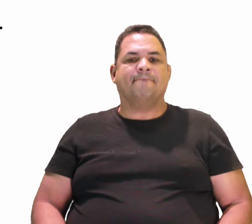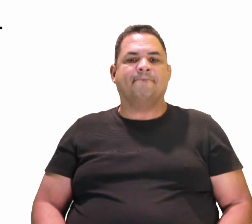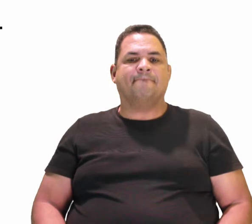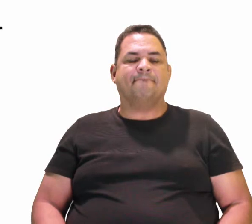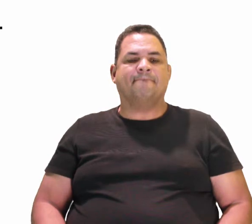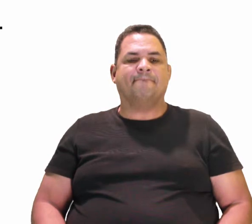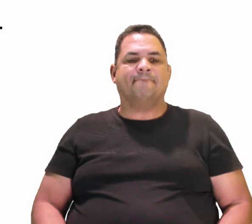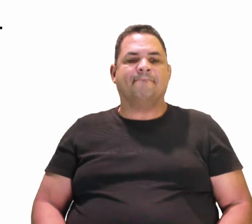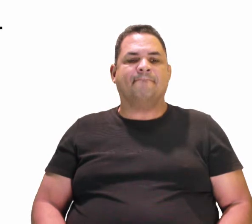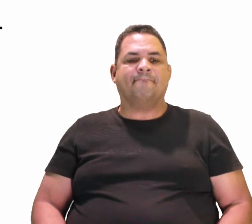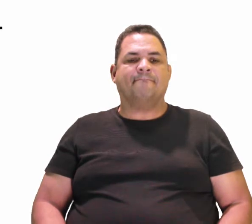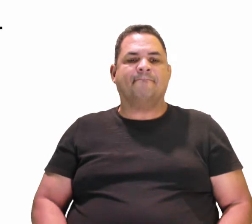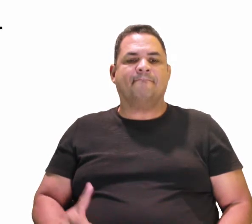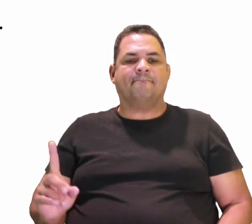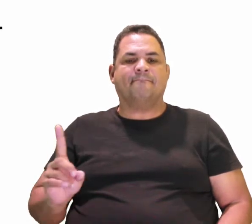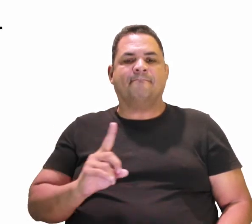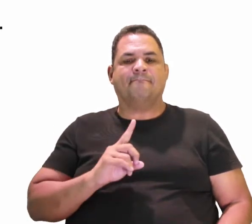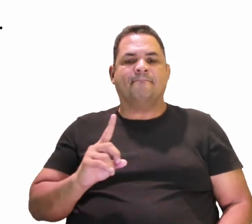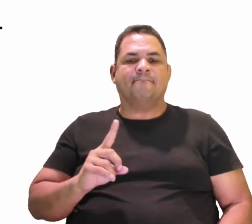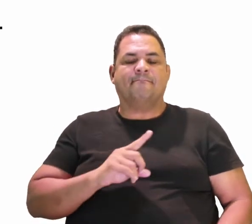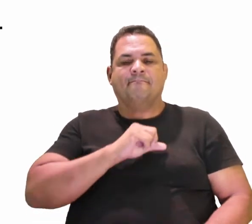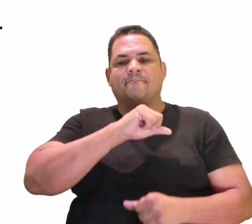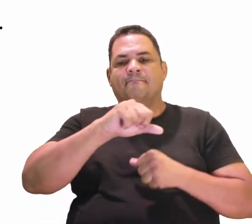meals, ou seja, não pule